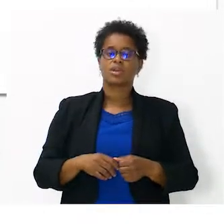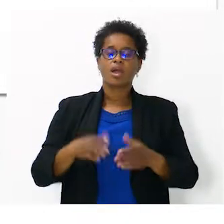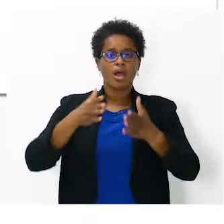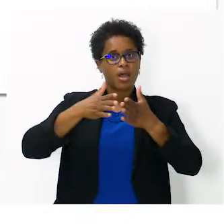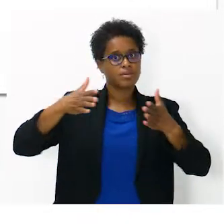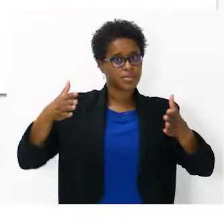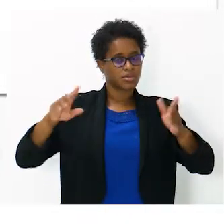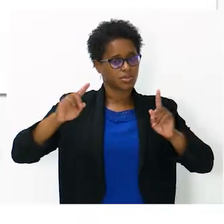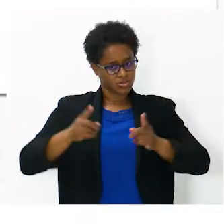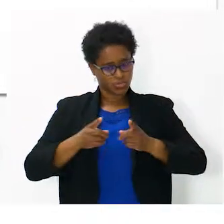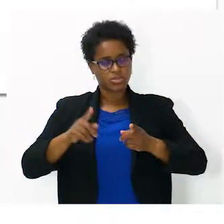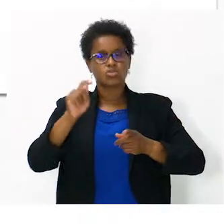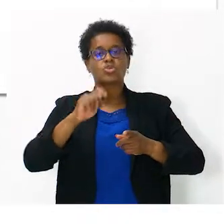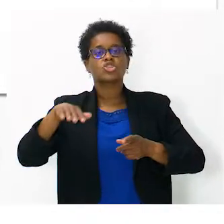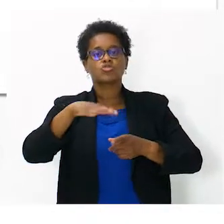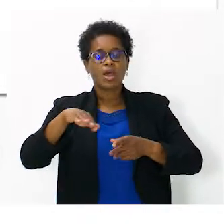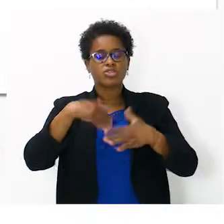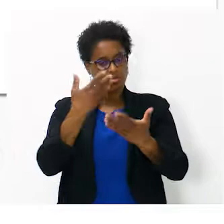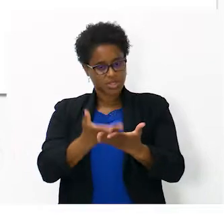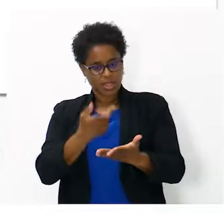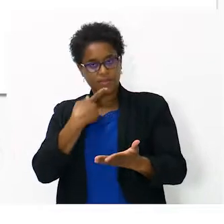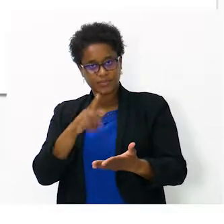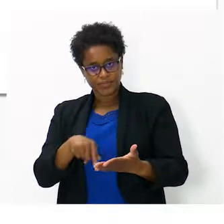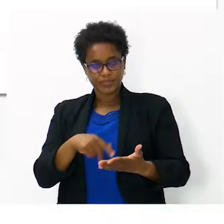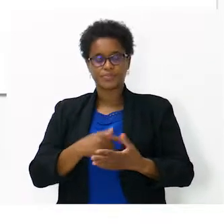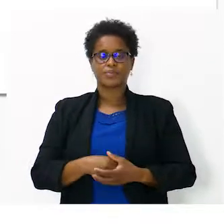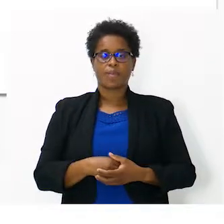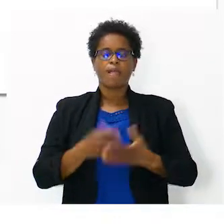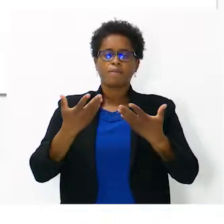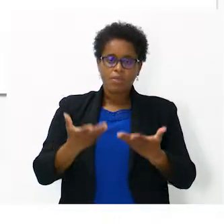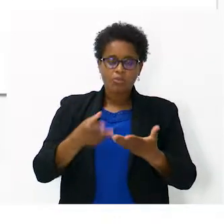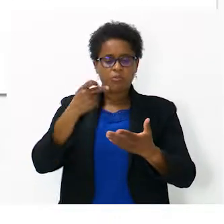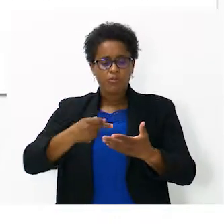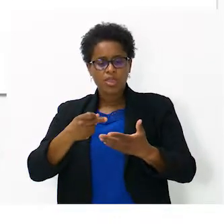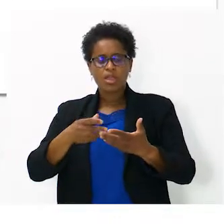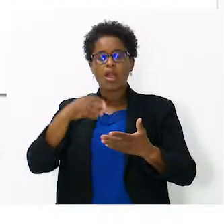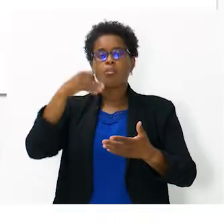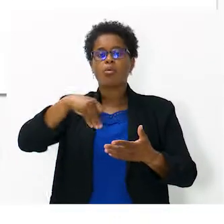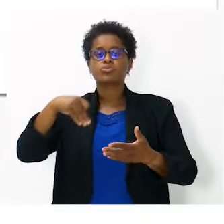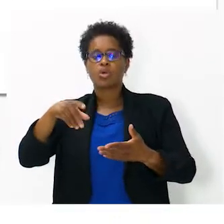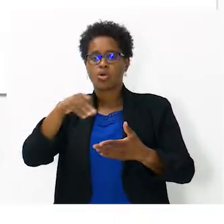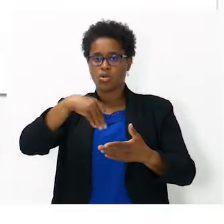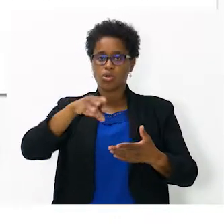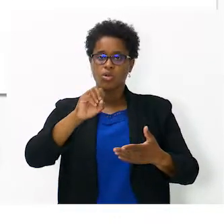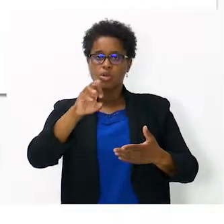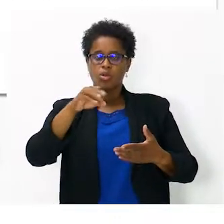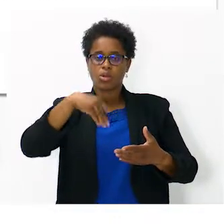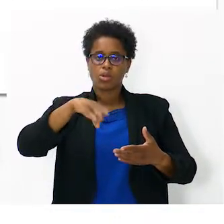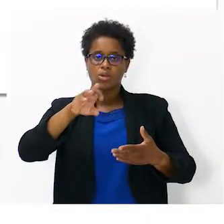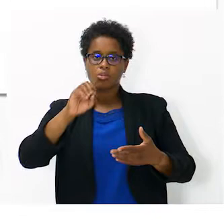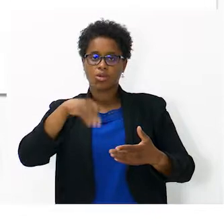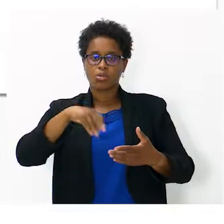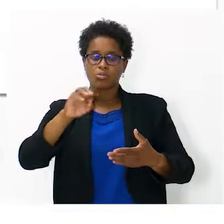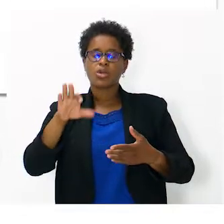a dimensão do espaço representado, mantendo a sua proporção, mantendo a